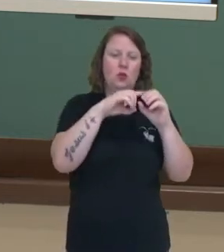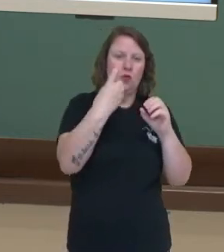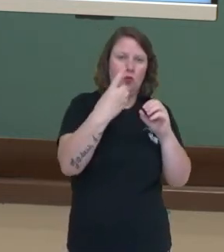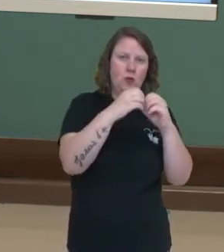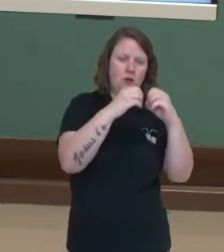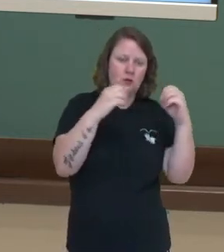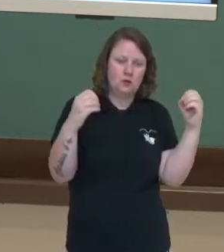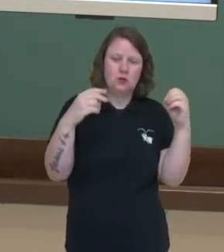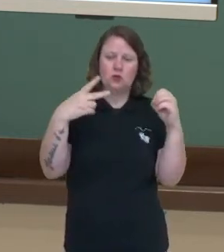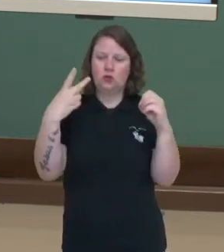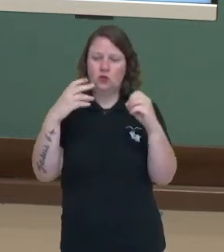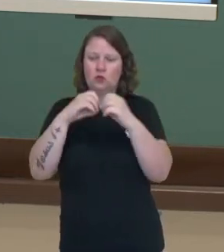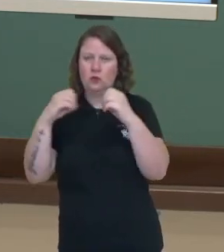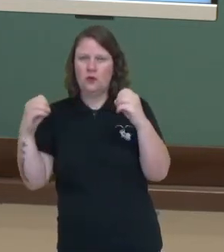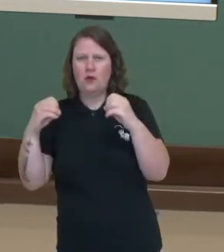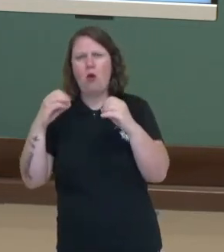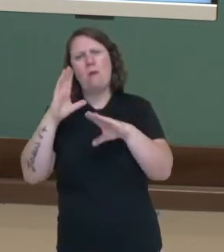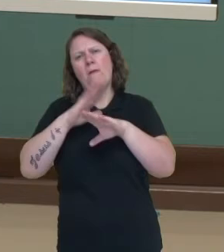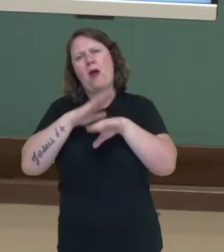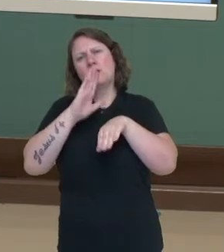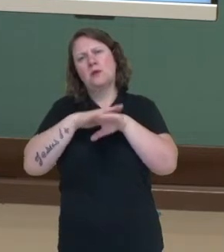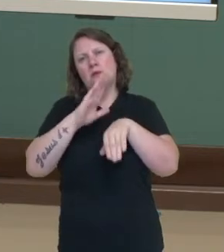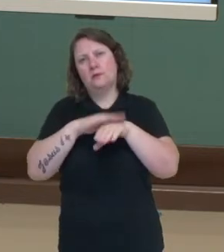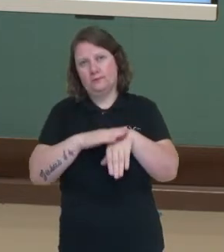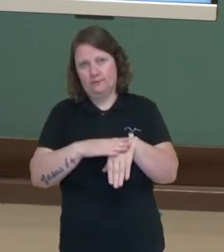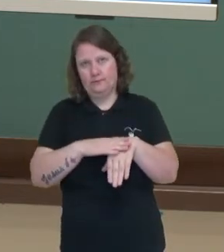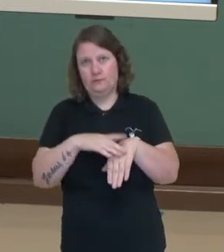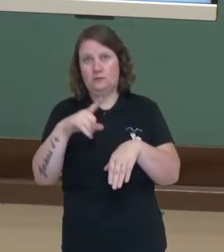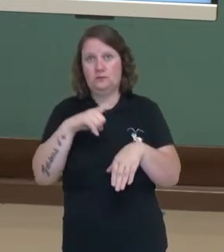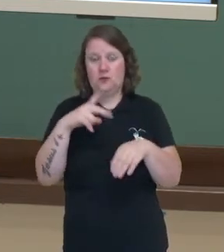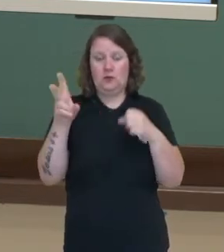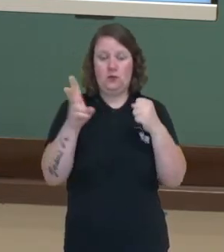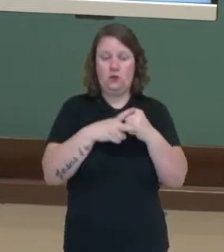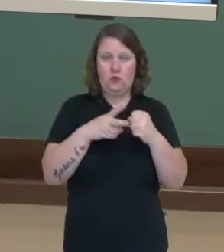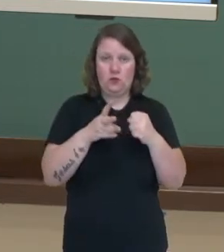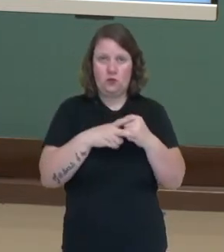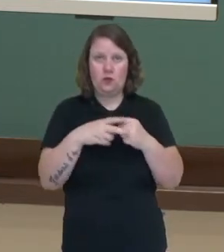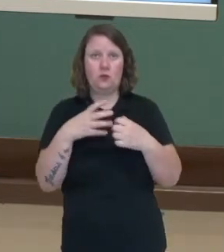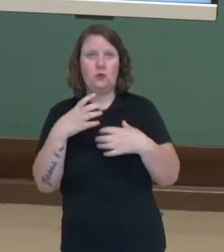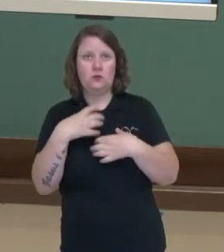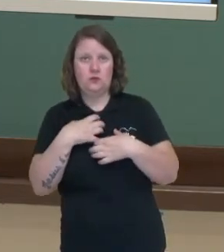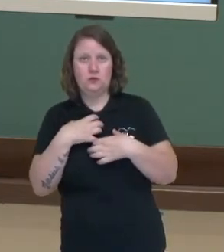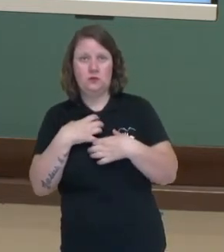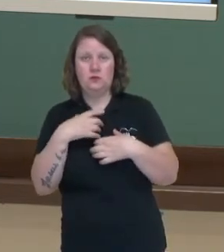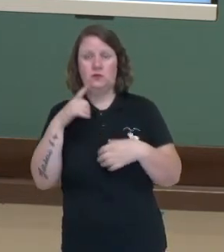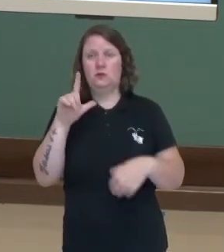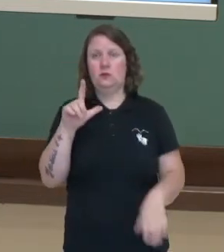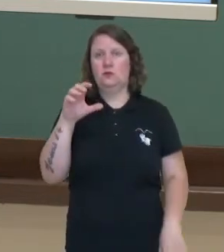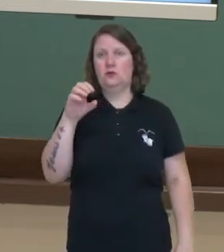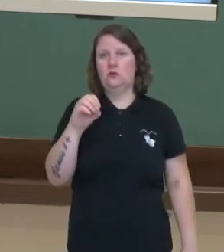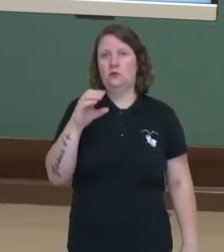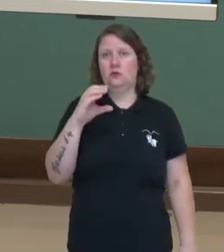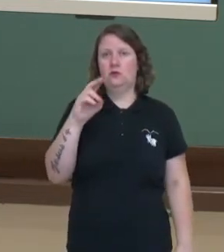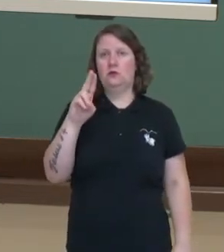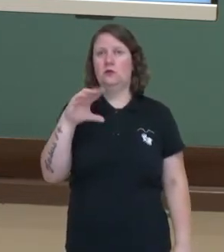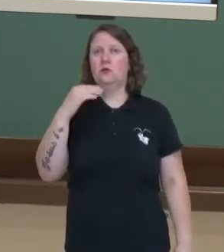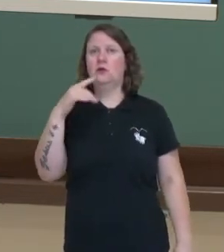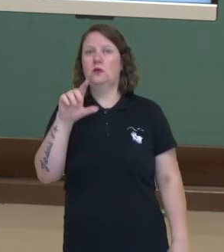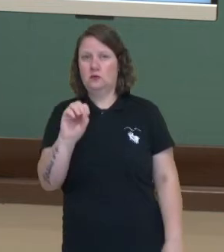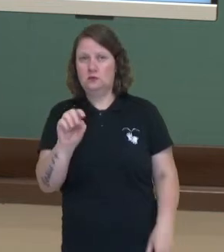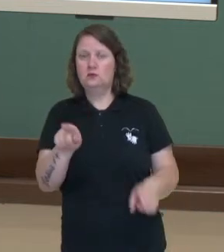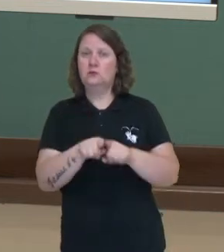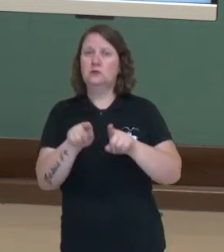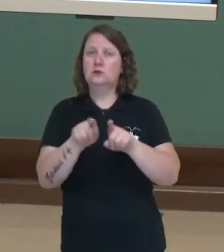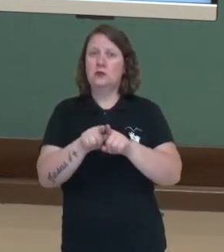fazemos pelo número de verbos. Se eu tenho um verbo, uma forma verbal, uma locução, eu tenho uma oração. Se eu